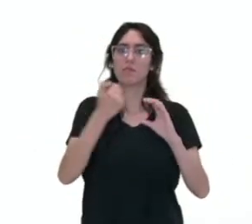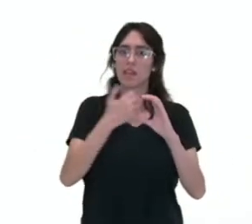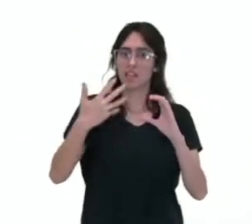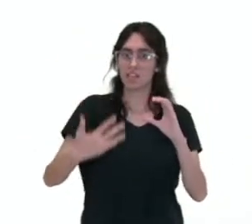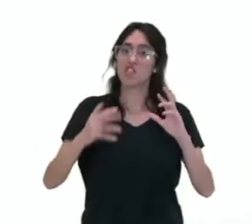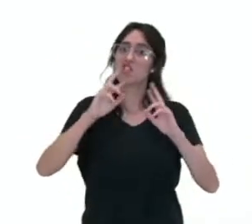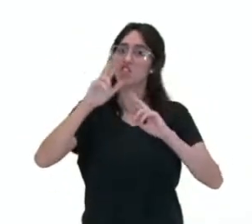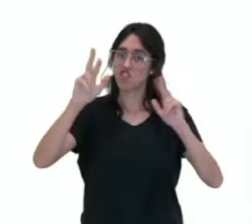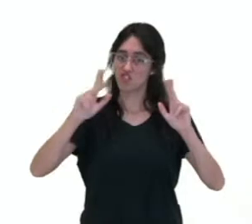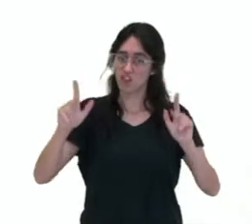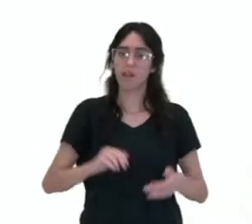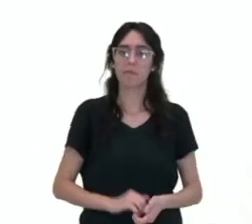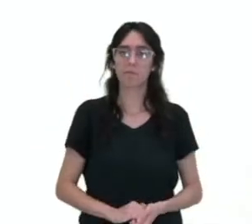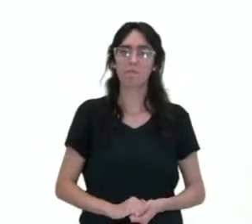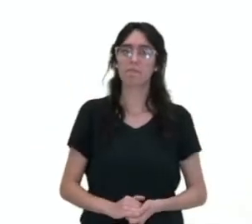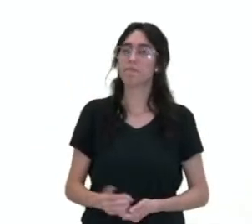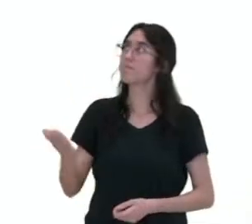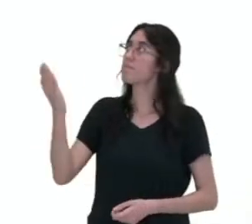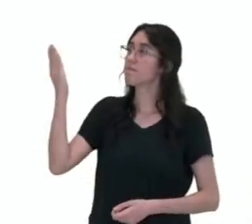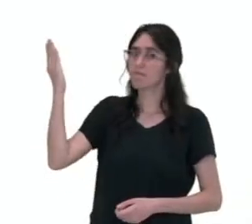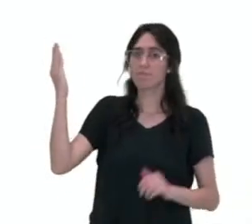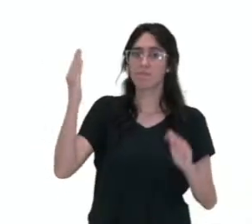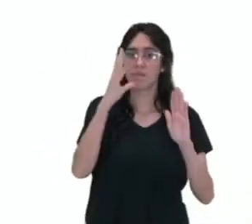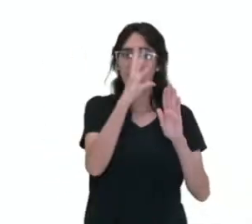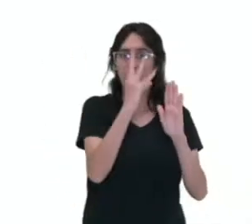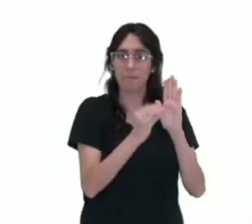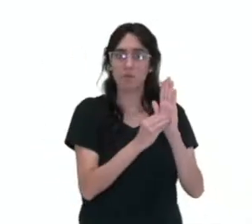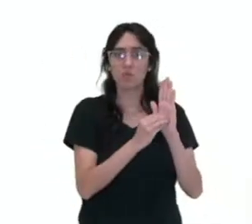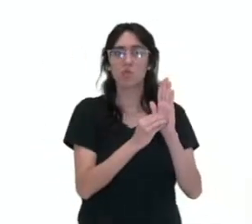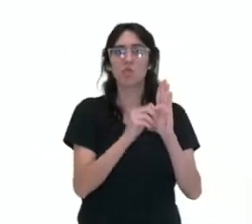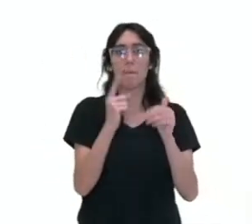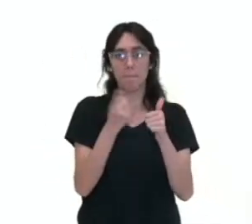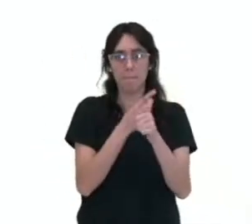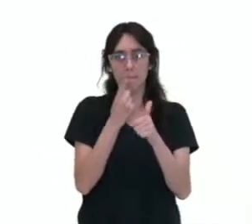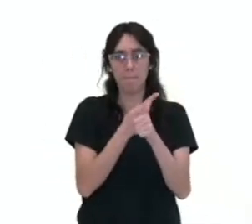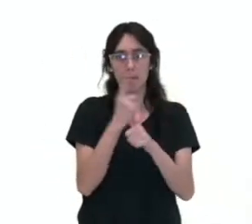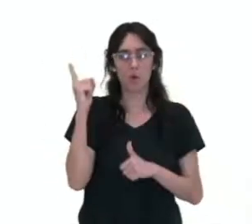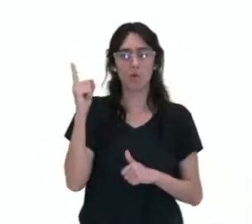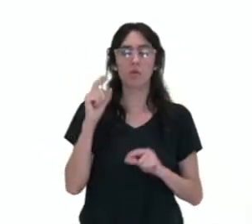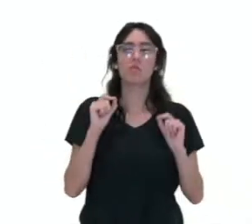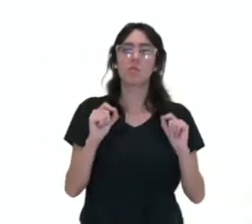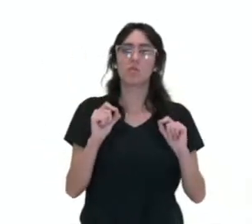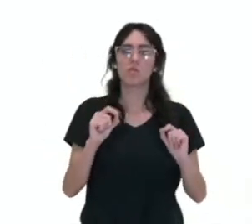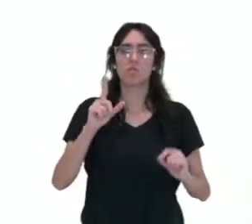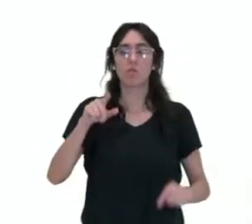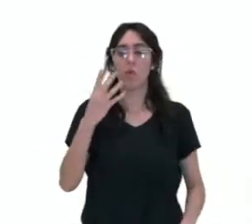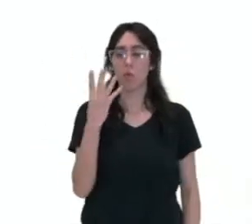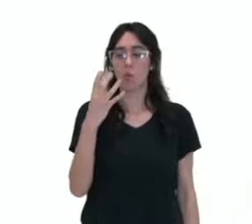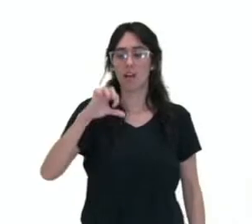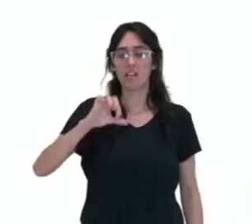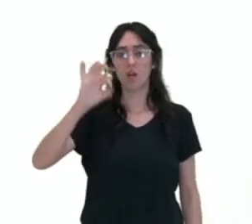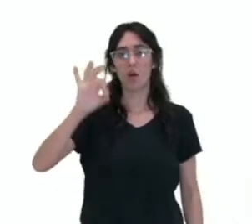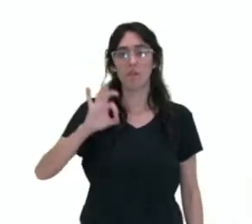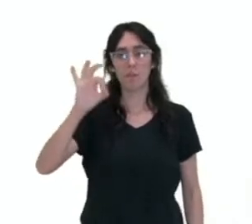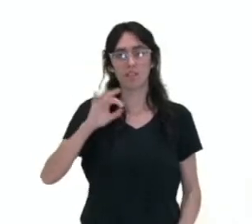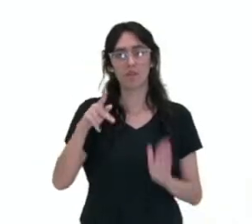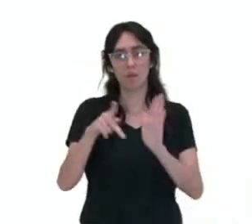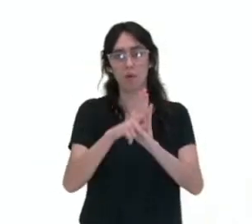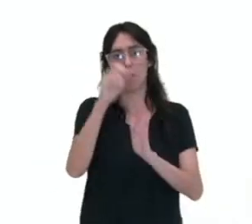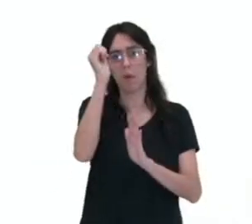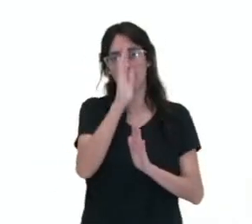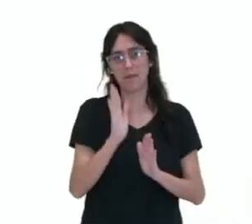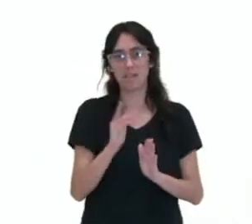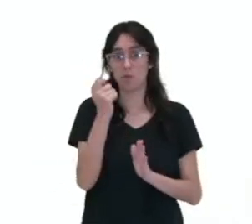diferentes. O bioma amazônico, que é o primeiro que eu trago aqui, ele ocupa cerca de 49% do território brasileiro.